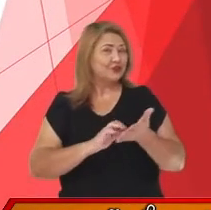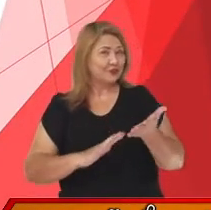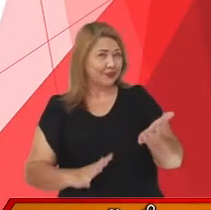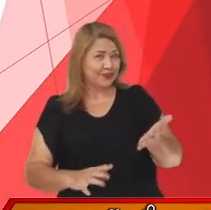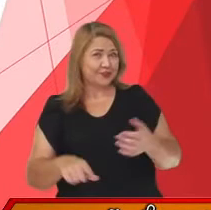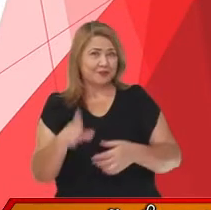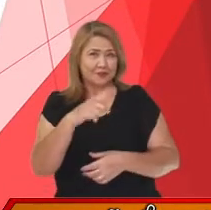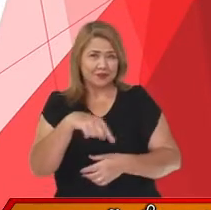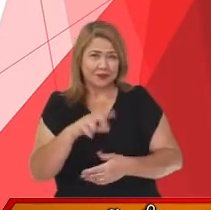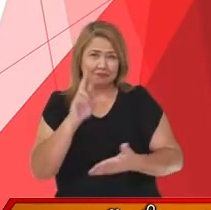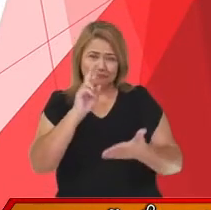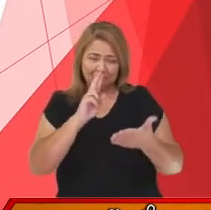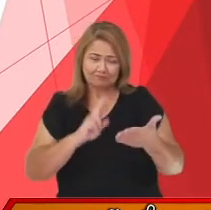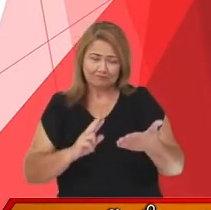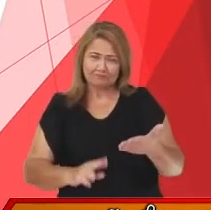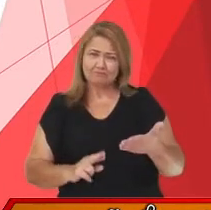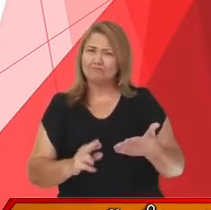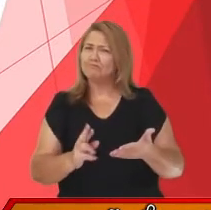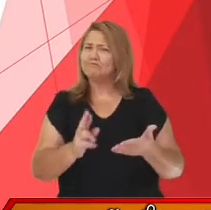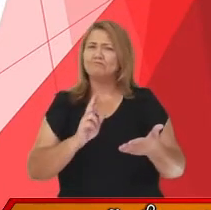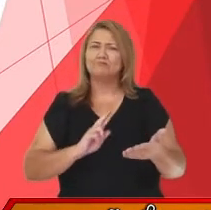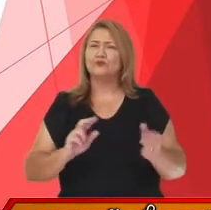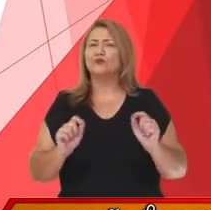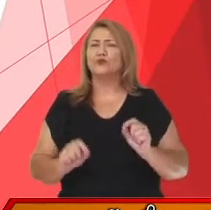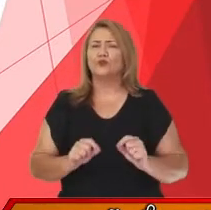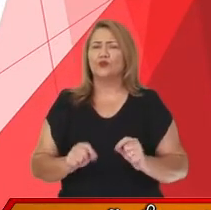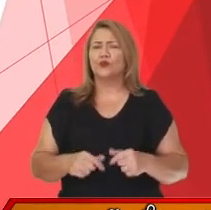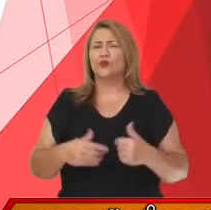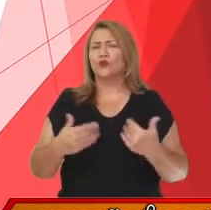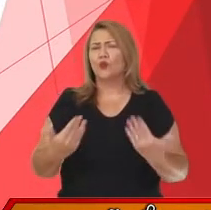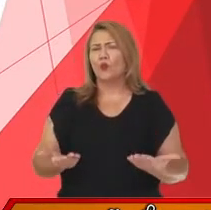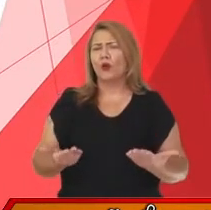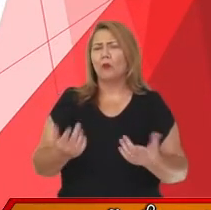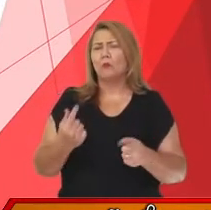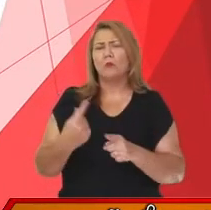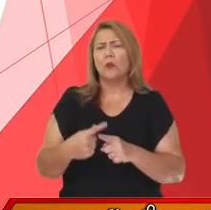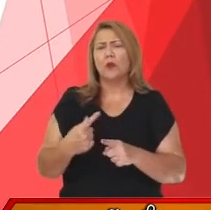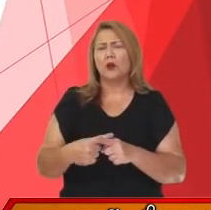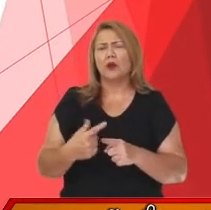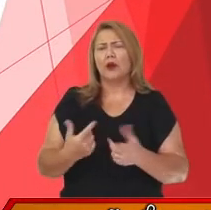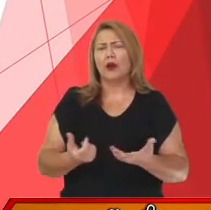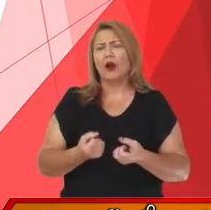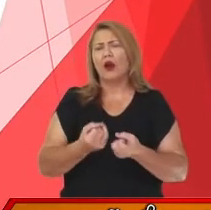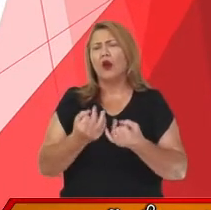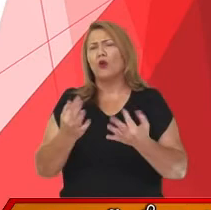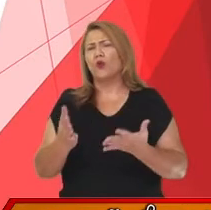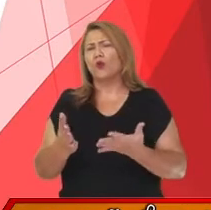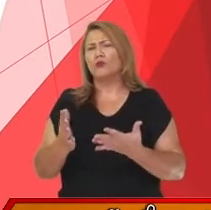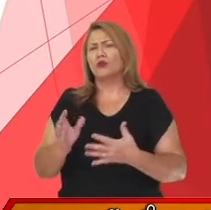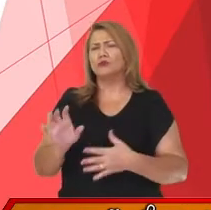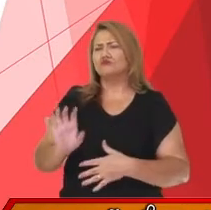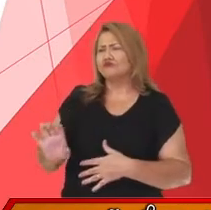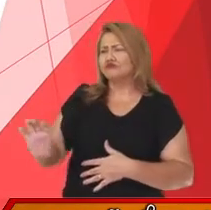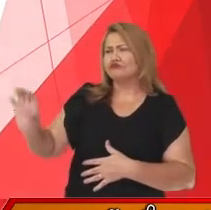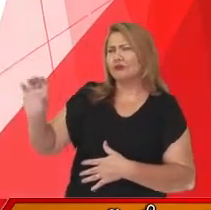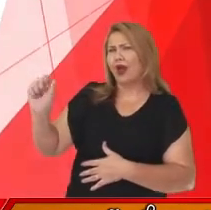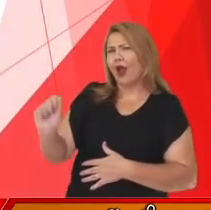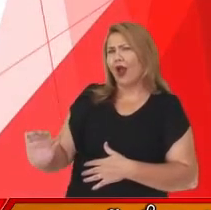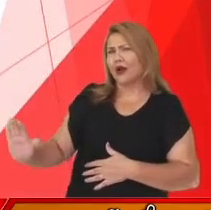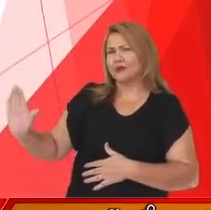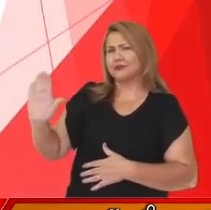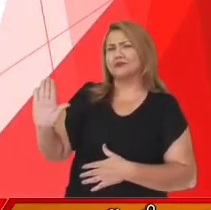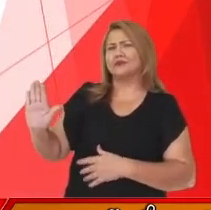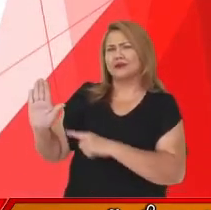atividade para vocês espero que vocês me respondam quais são aí né ou porque na verdade algumas regiões da